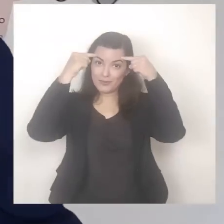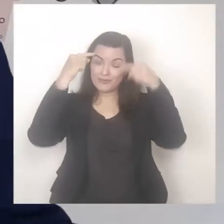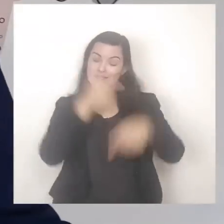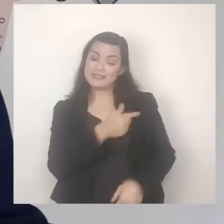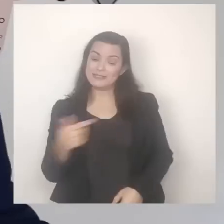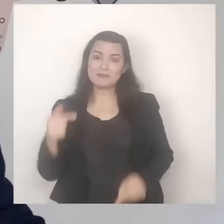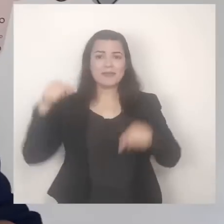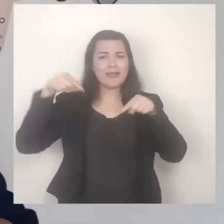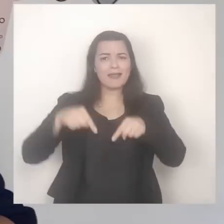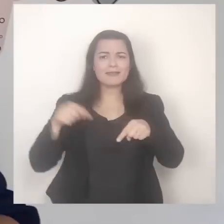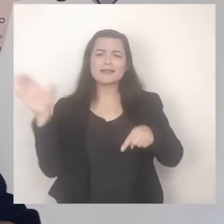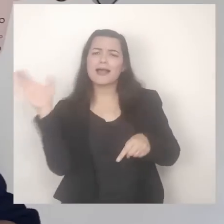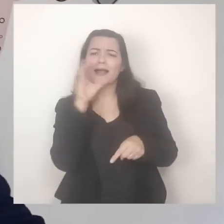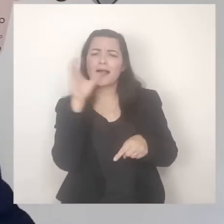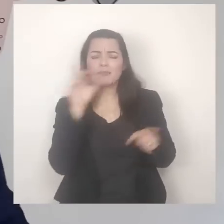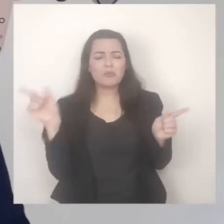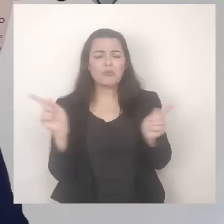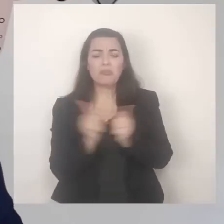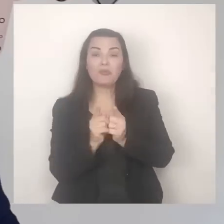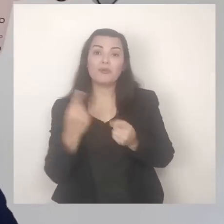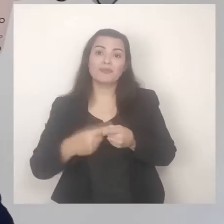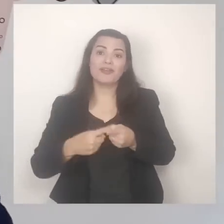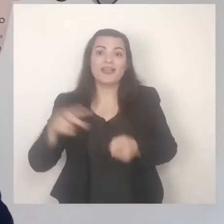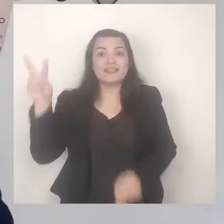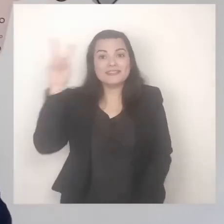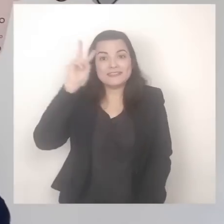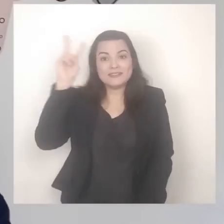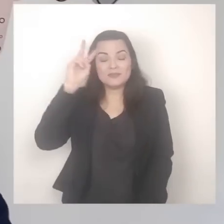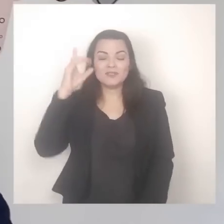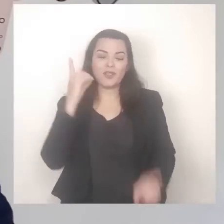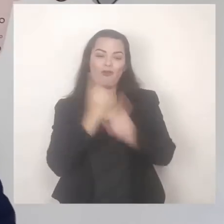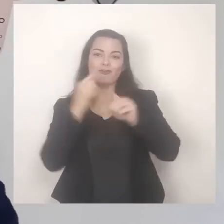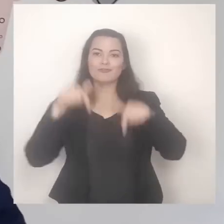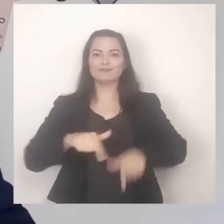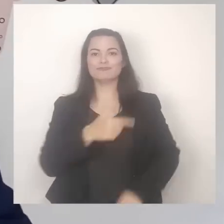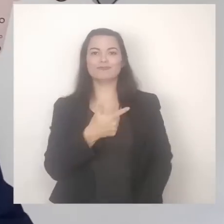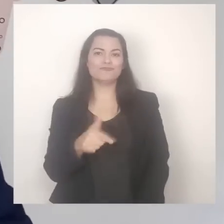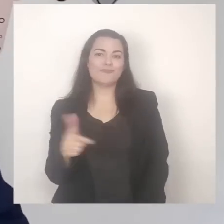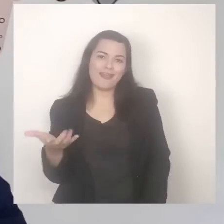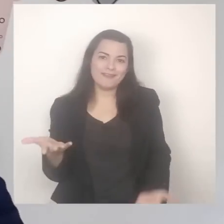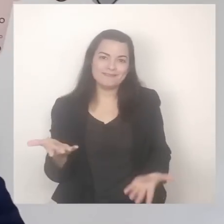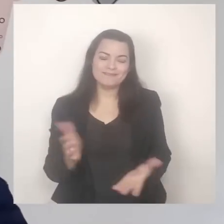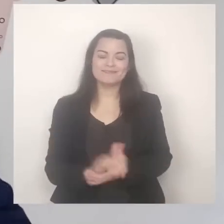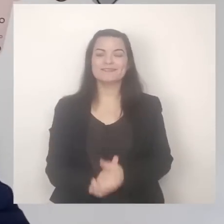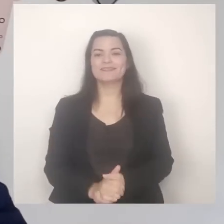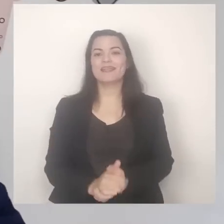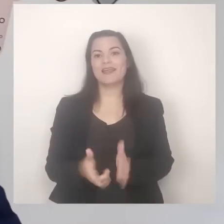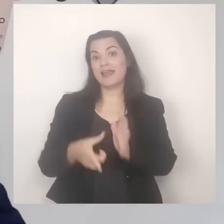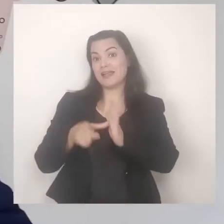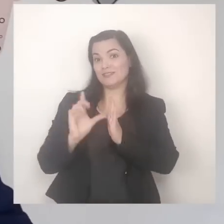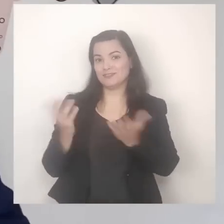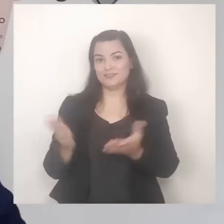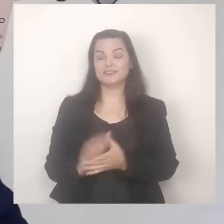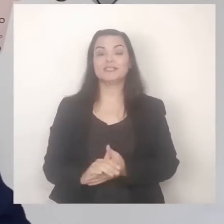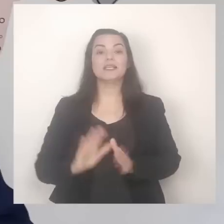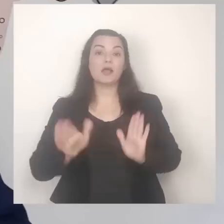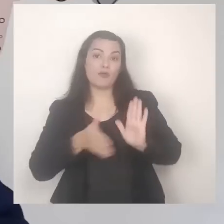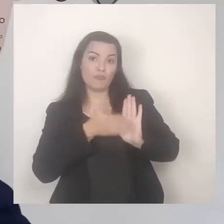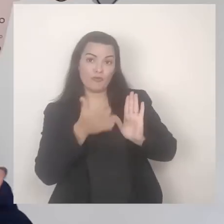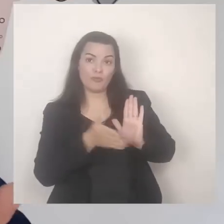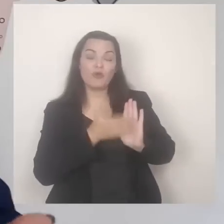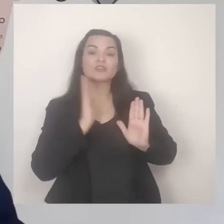semana foi mais rapidinho porque segunda-feira não tivemos o nosso encontro. Então a proposta ela vai